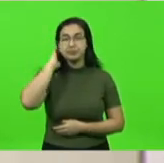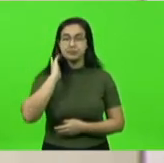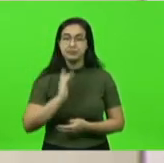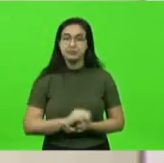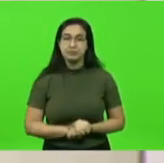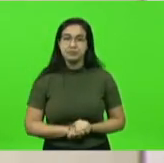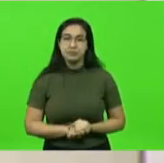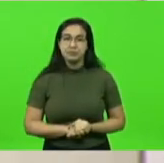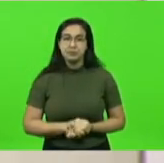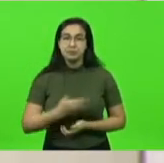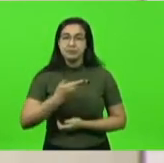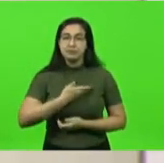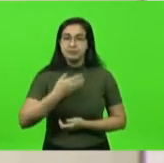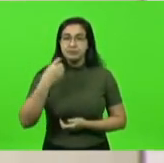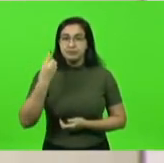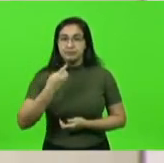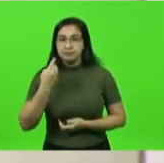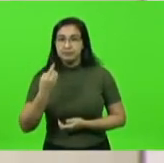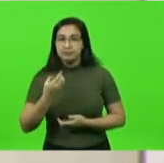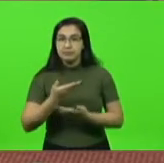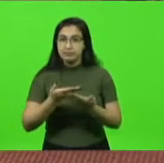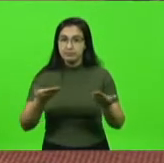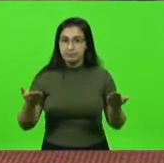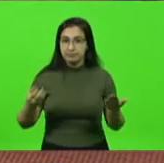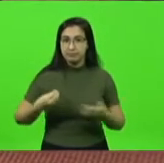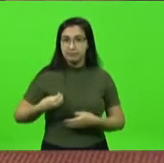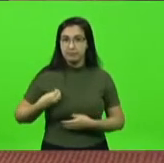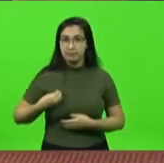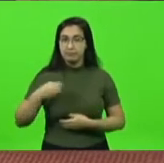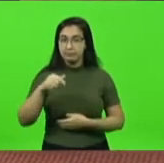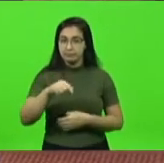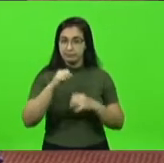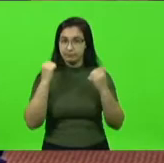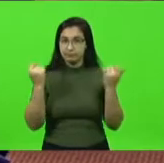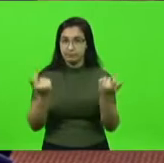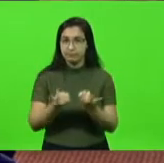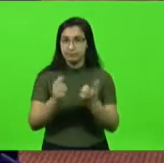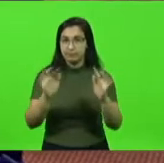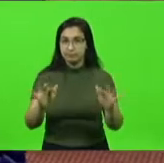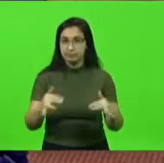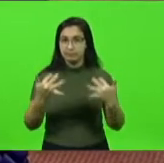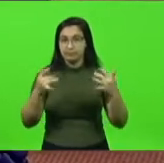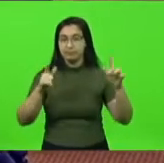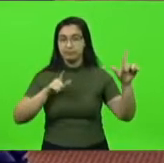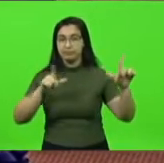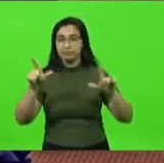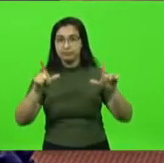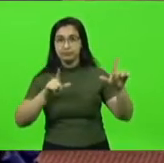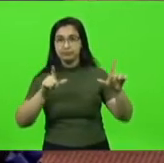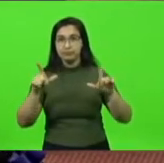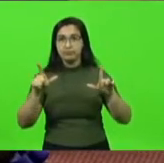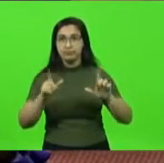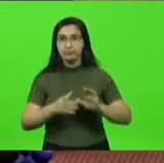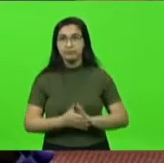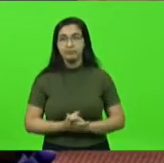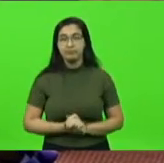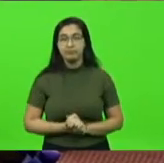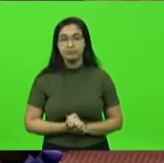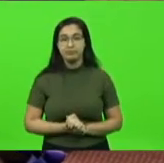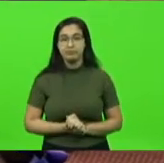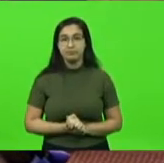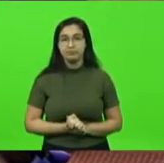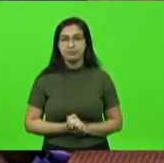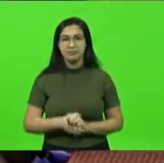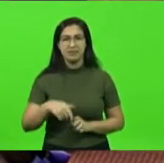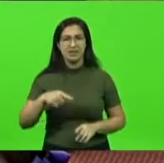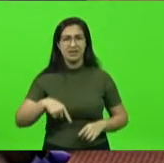colegas deputados, cidadãos presentes, aqui os que nos assistem pela TVAL, isso aqui não é uma